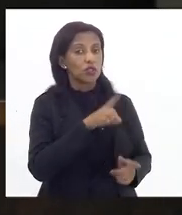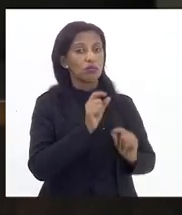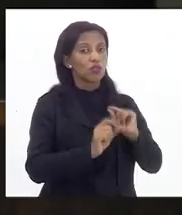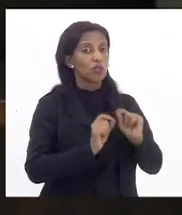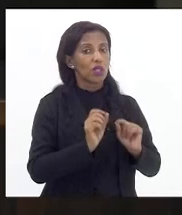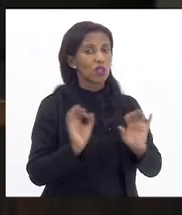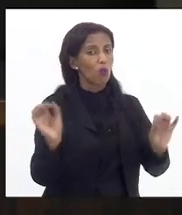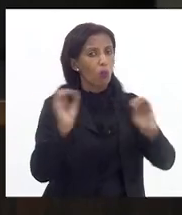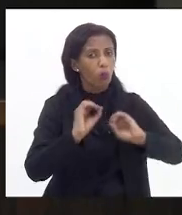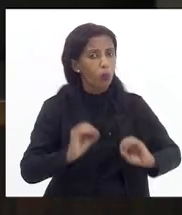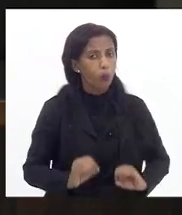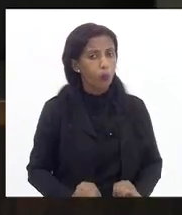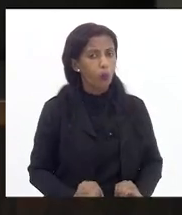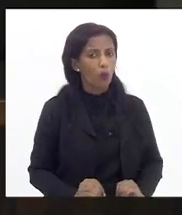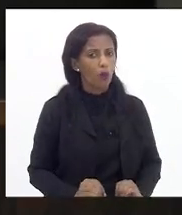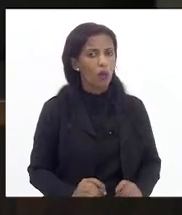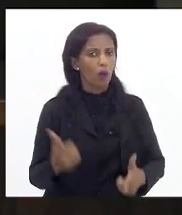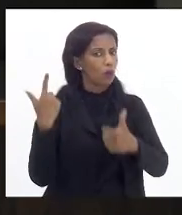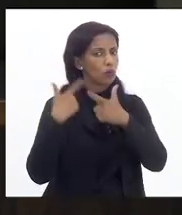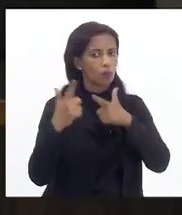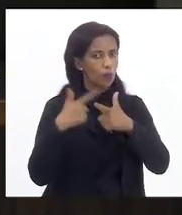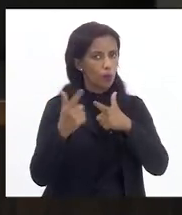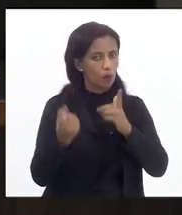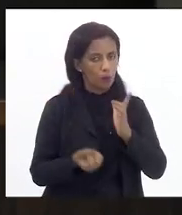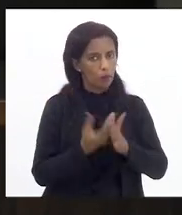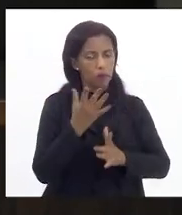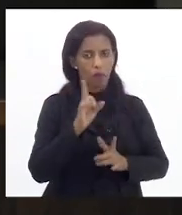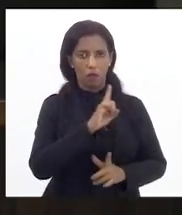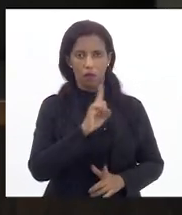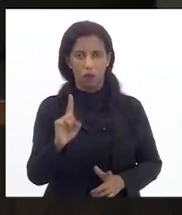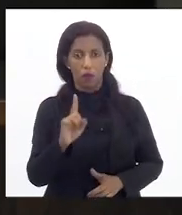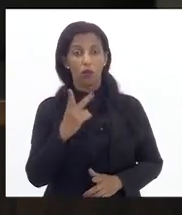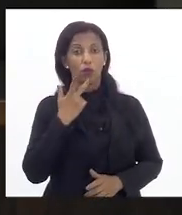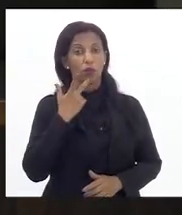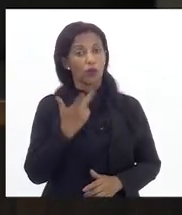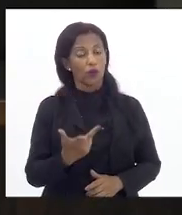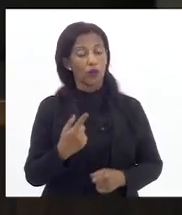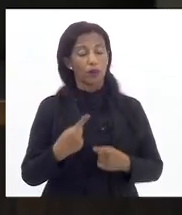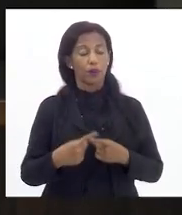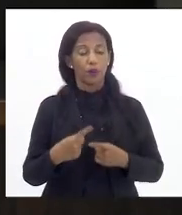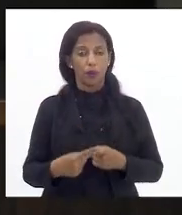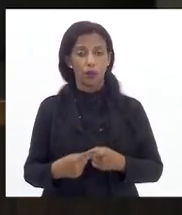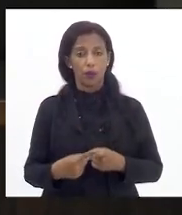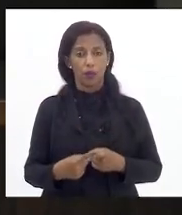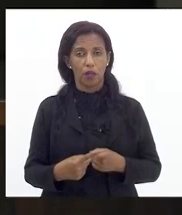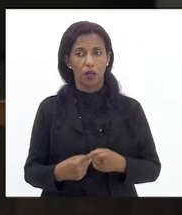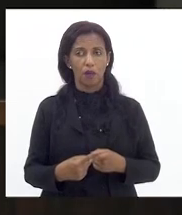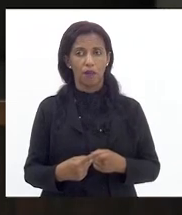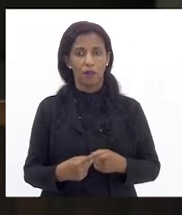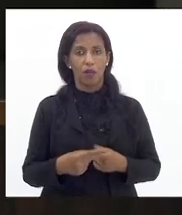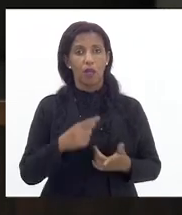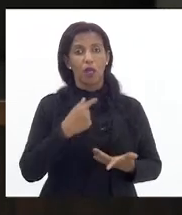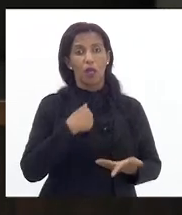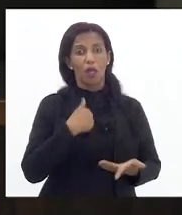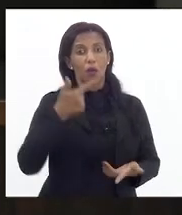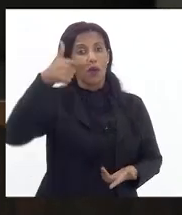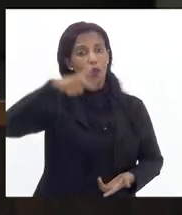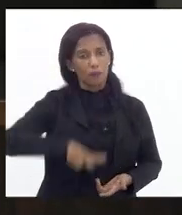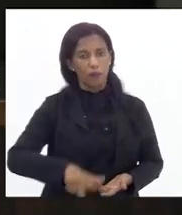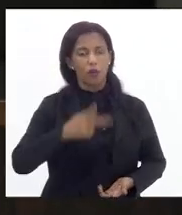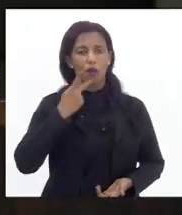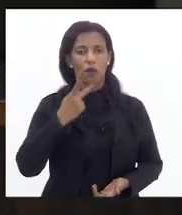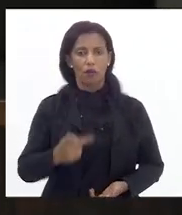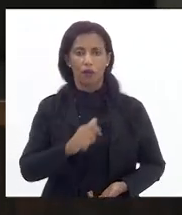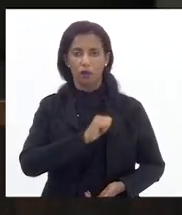de maneira nenhuma nos produziremos o caos eu tô falando isso porque eu replico uma fala do presidente André